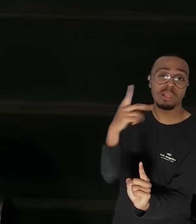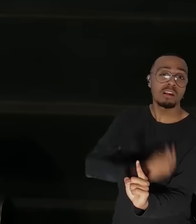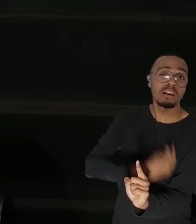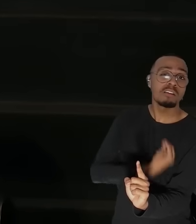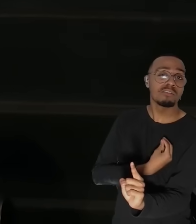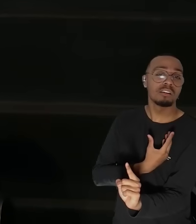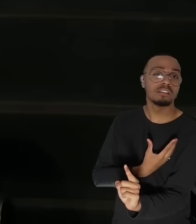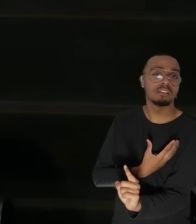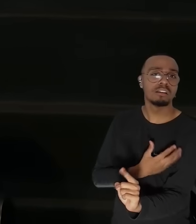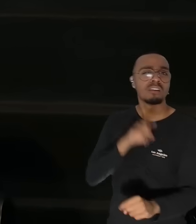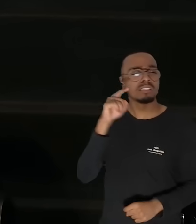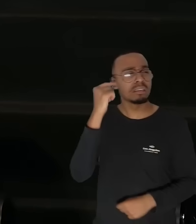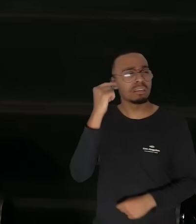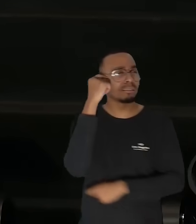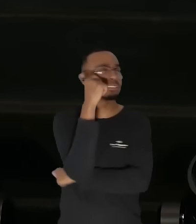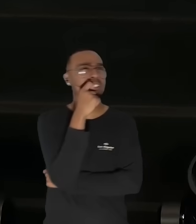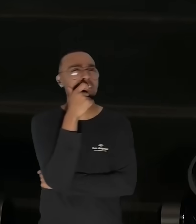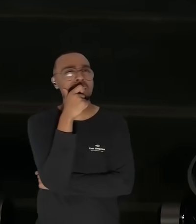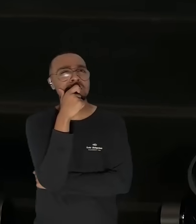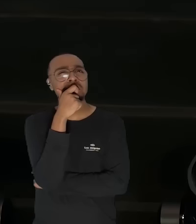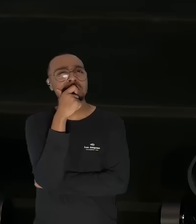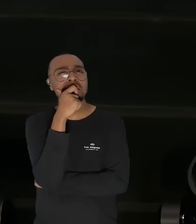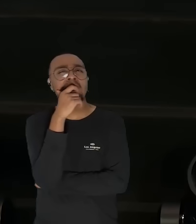está no barco.